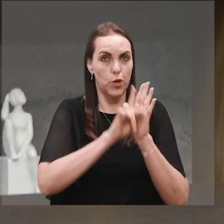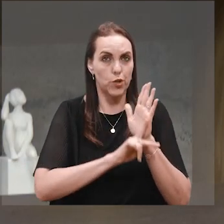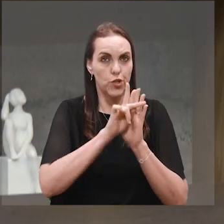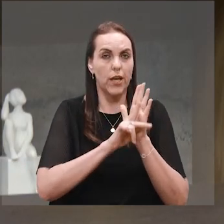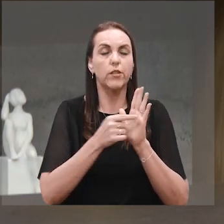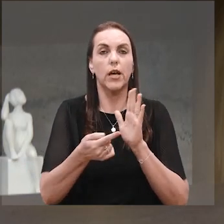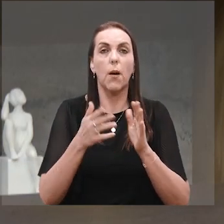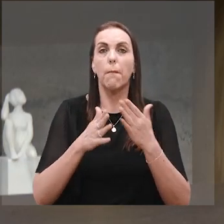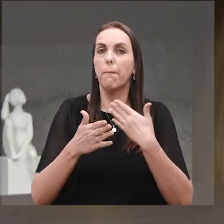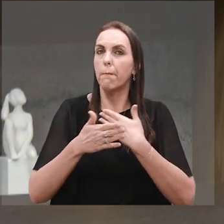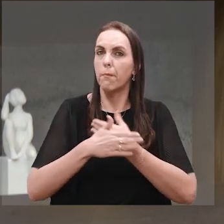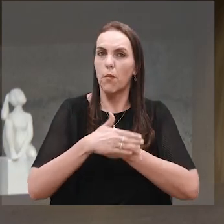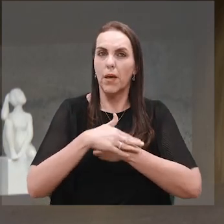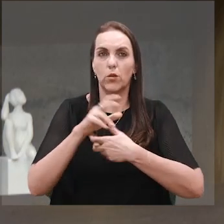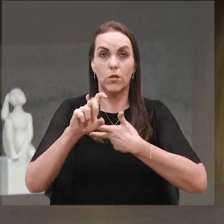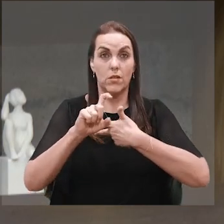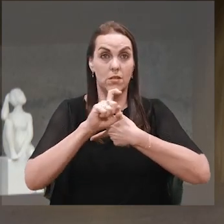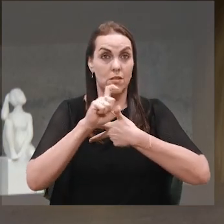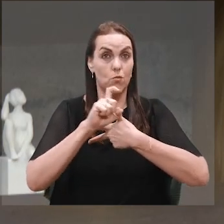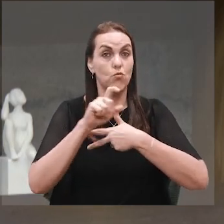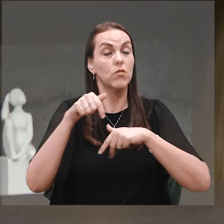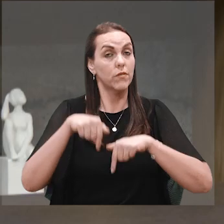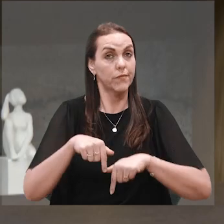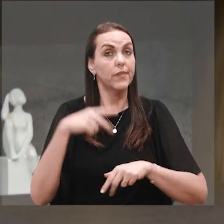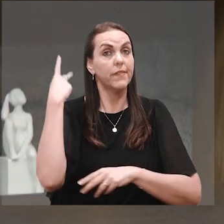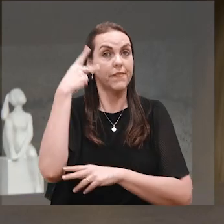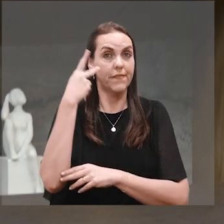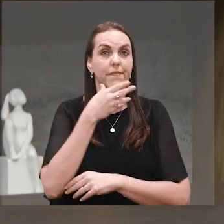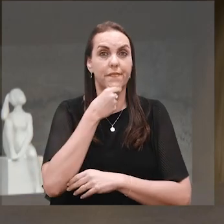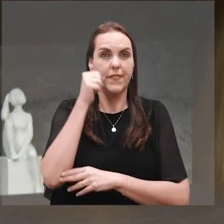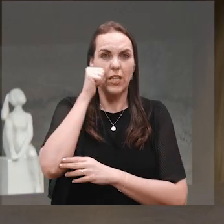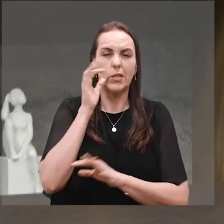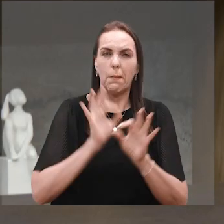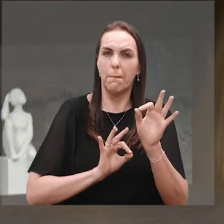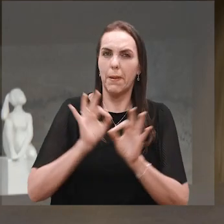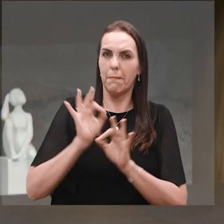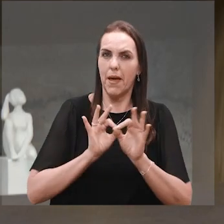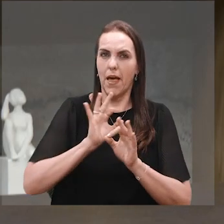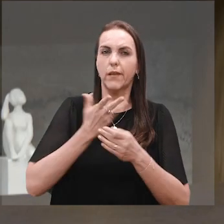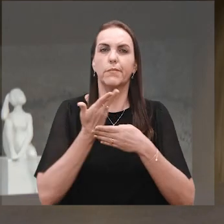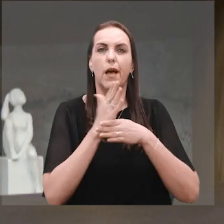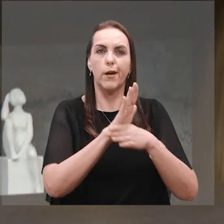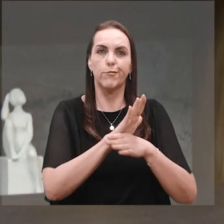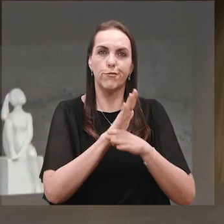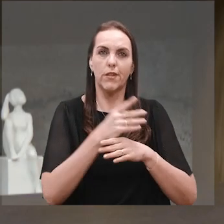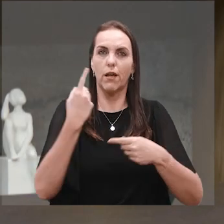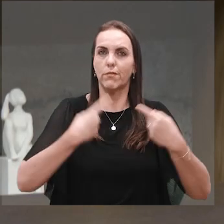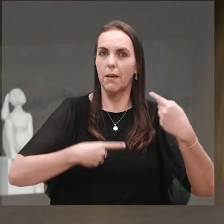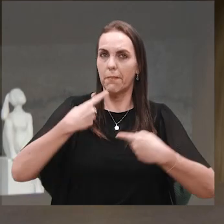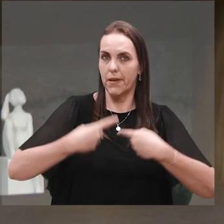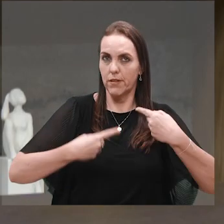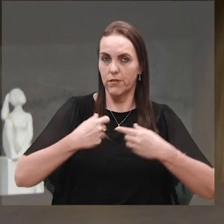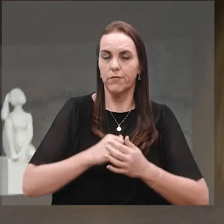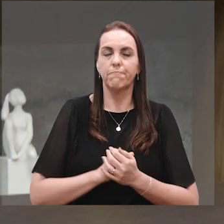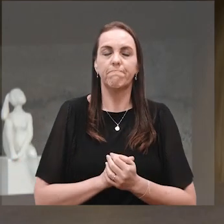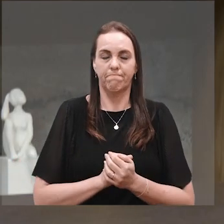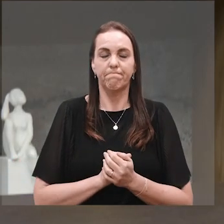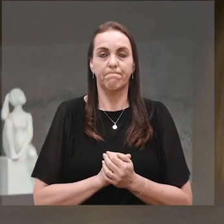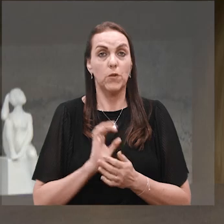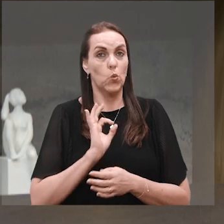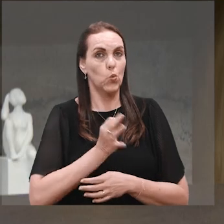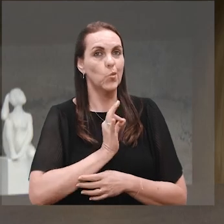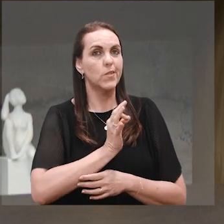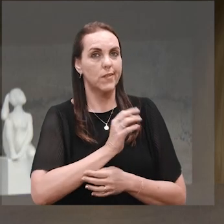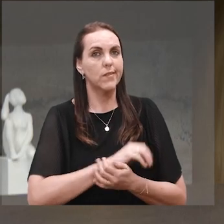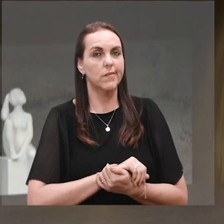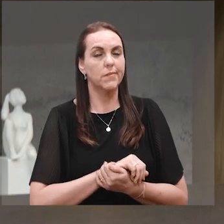do Executivo, e os vereadores precisarão estar preparados para contribuírem com esse debate. Com certeza. E eu ouvindo